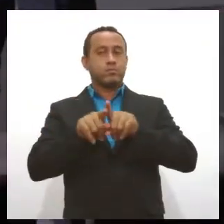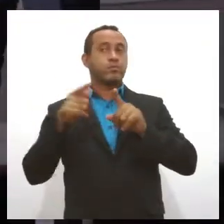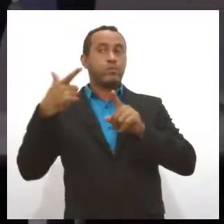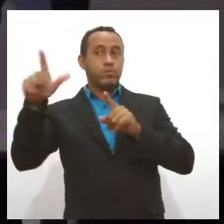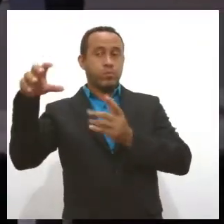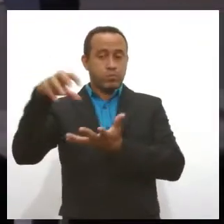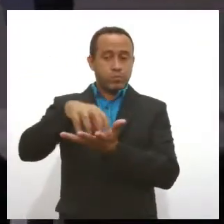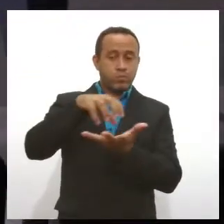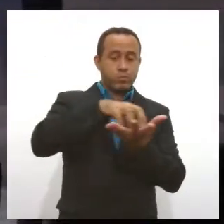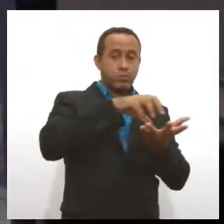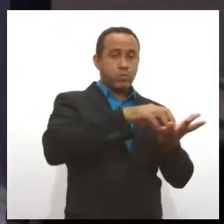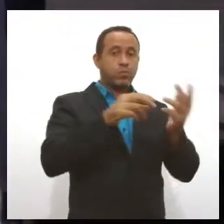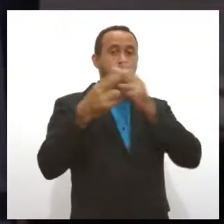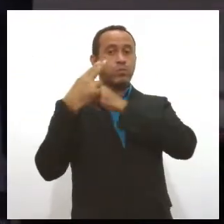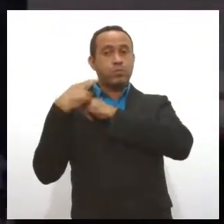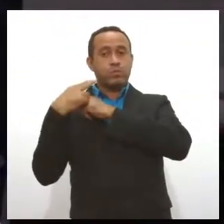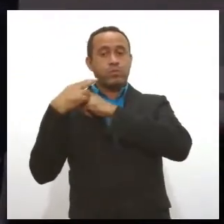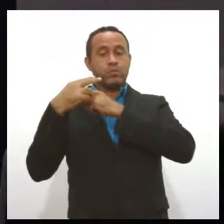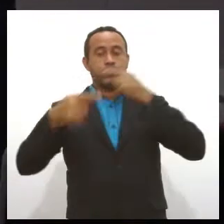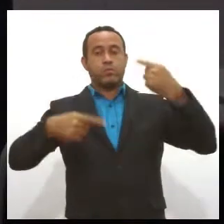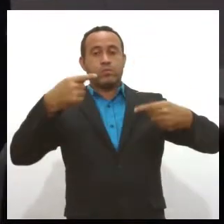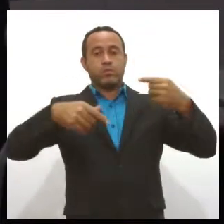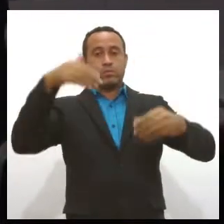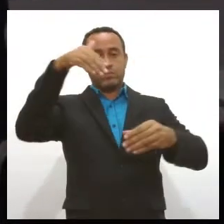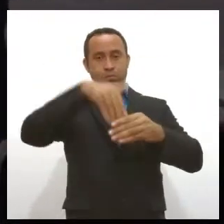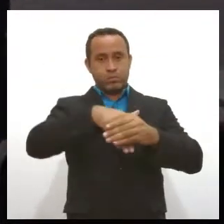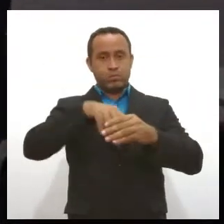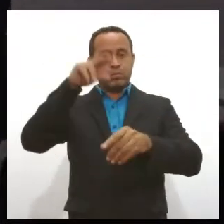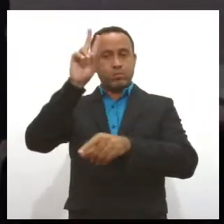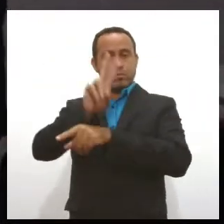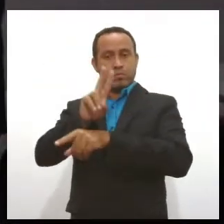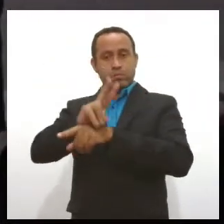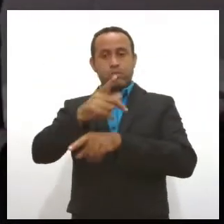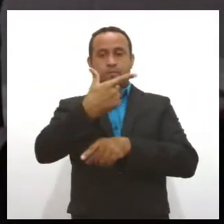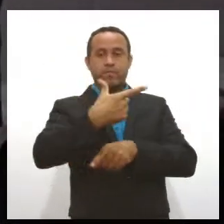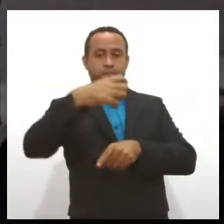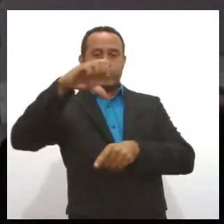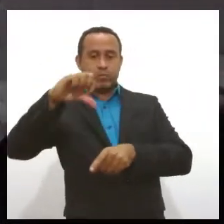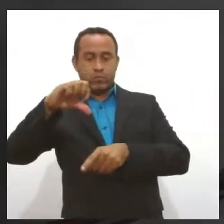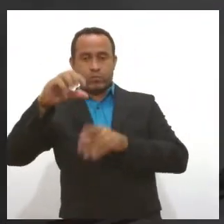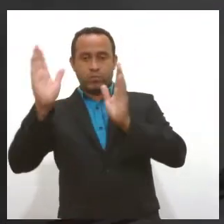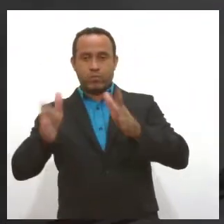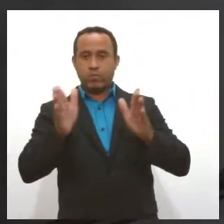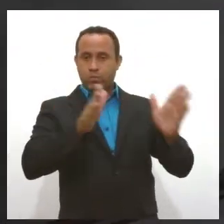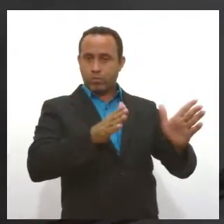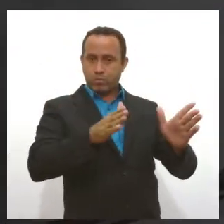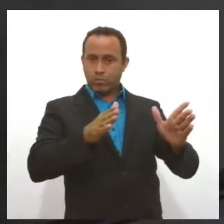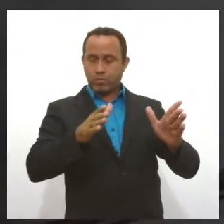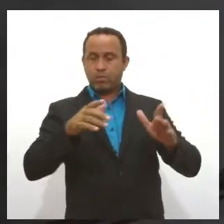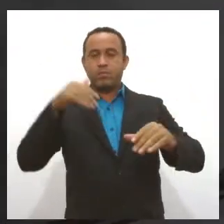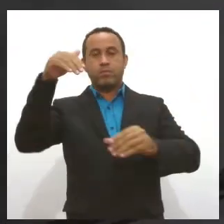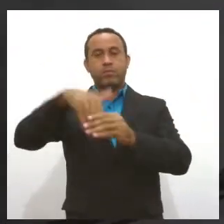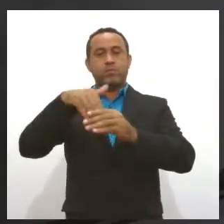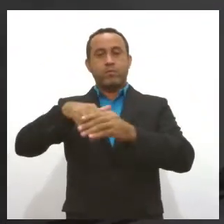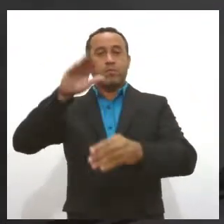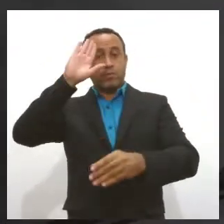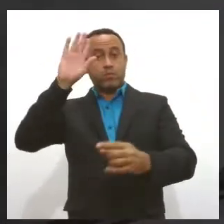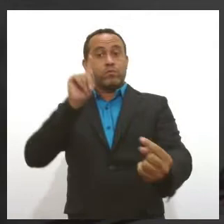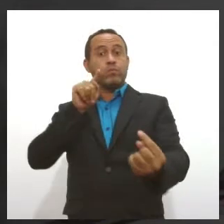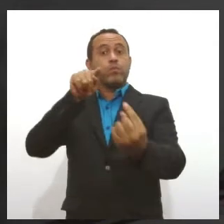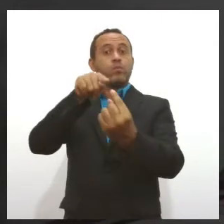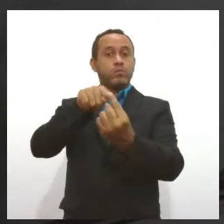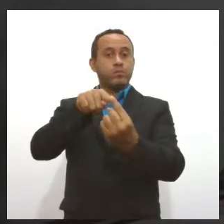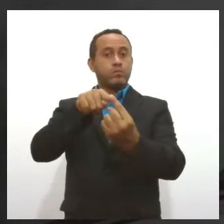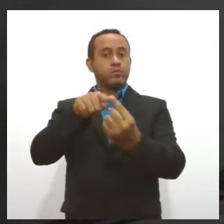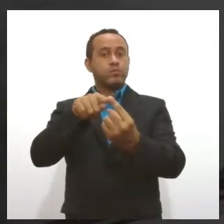órgãos responsáveis pelas eleições, para cobrir as 29 zonas eleitorais. O principal objetivo é